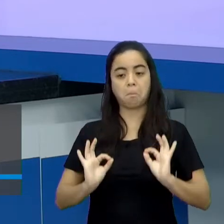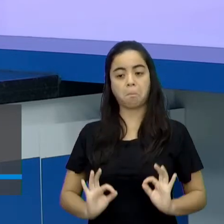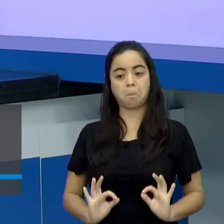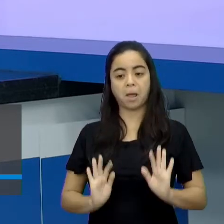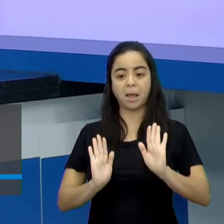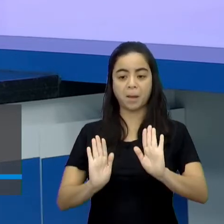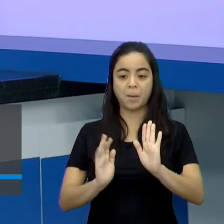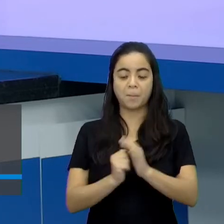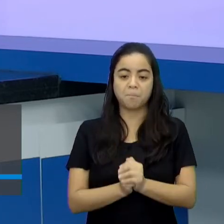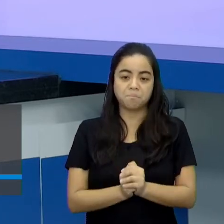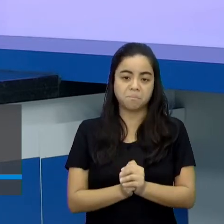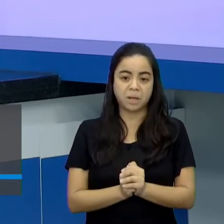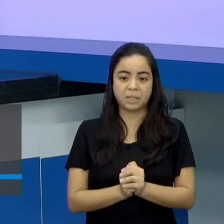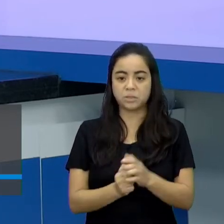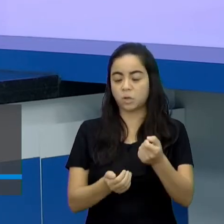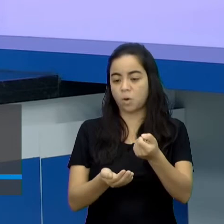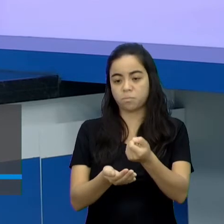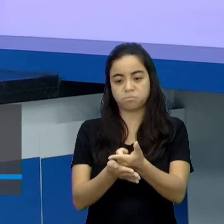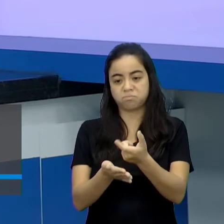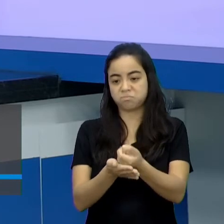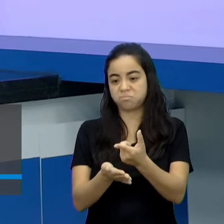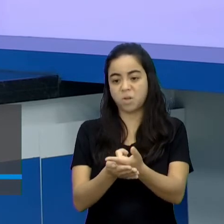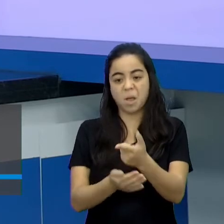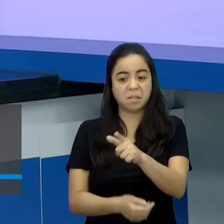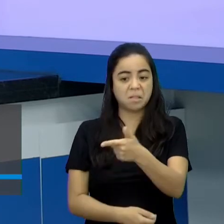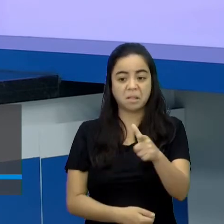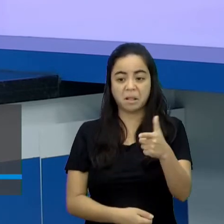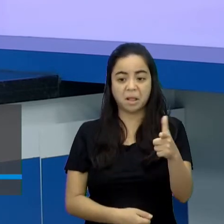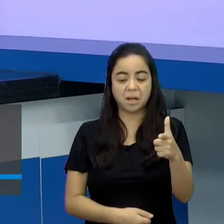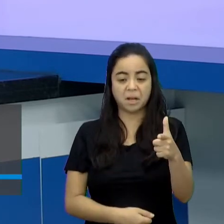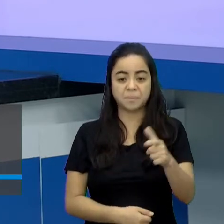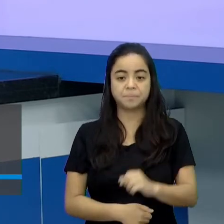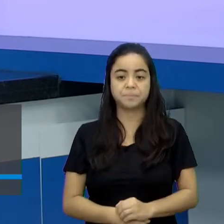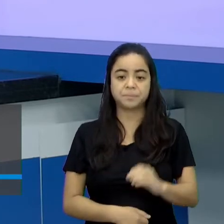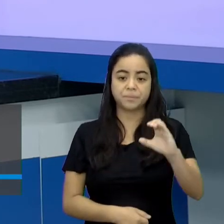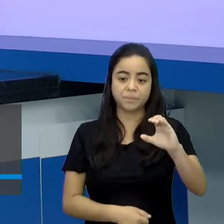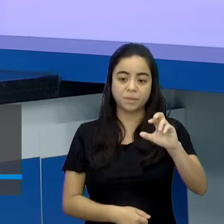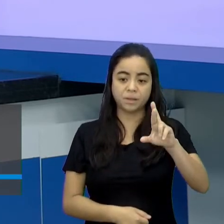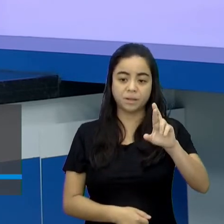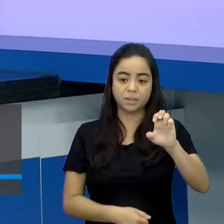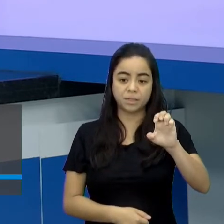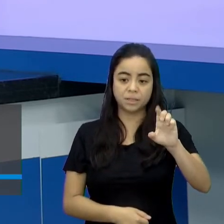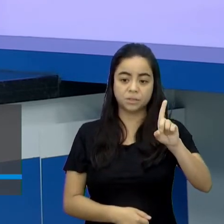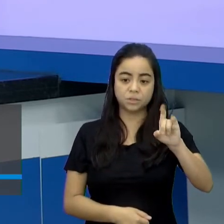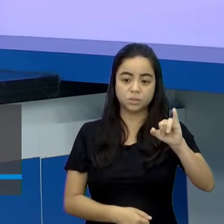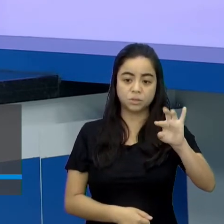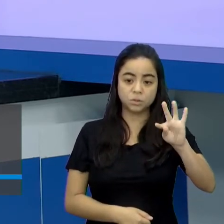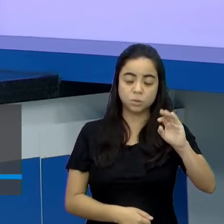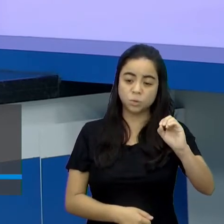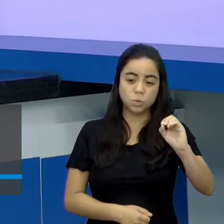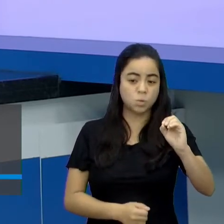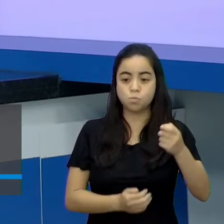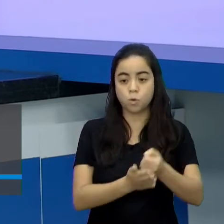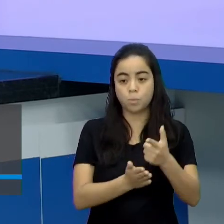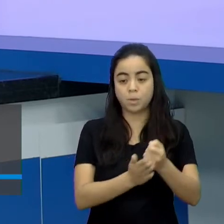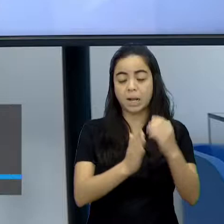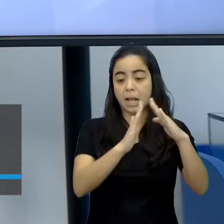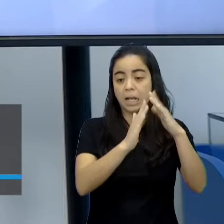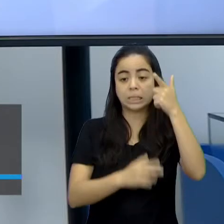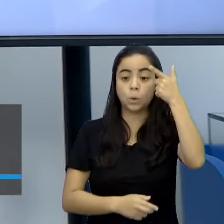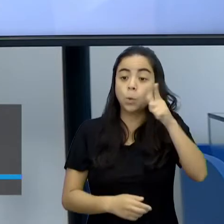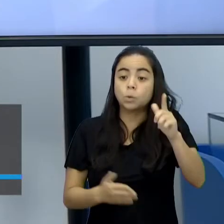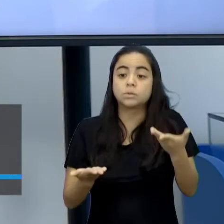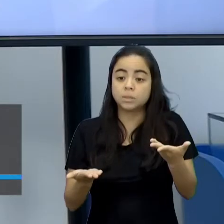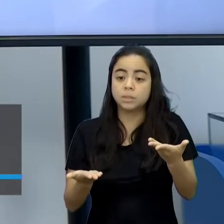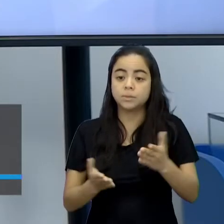você está devendo na praça e não consegue crédito para nada, né? Crédito imobiliário, Exato. Né? Então é complicado mesmo.